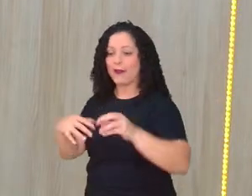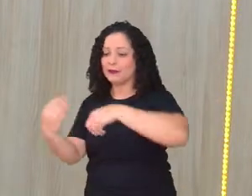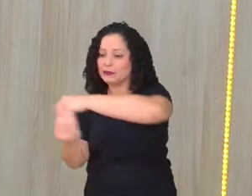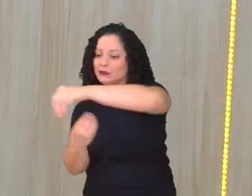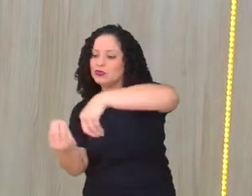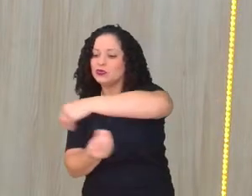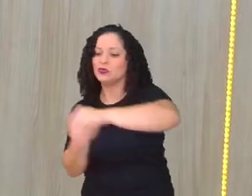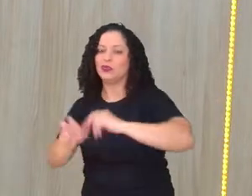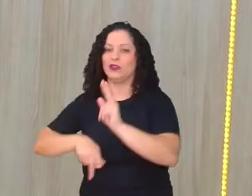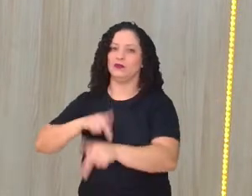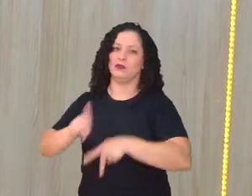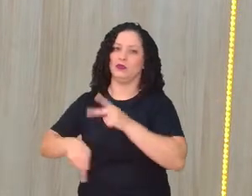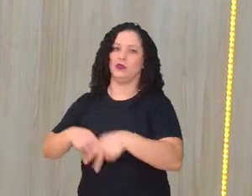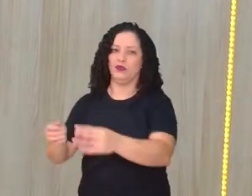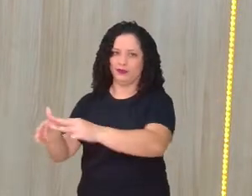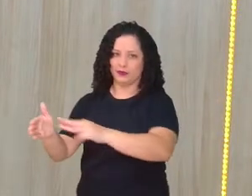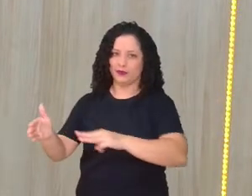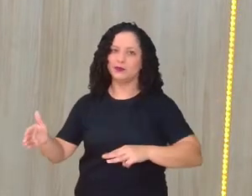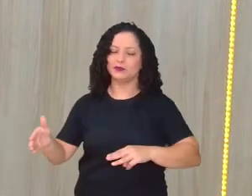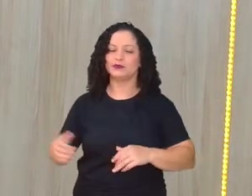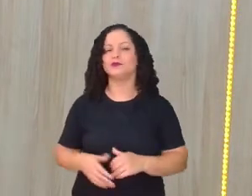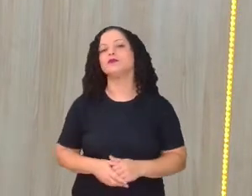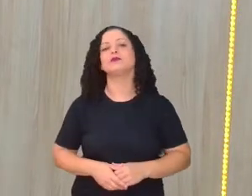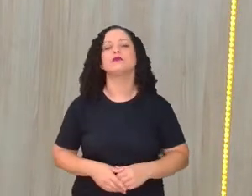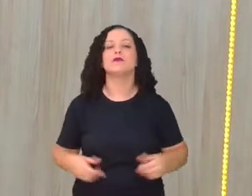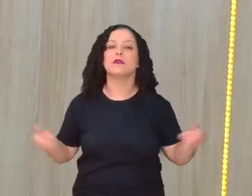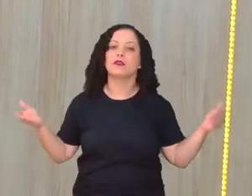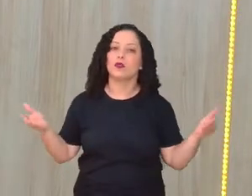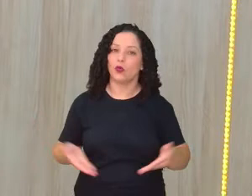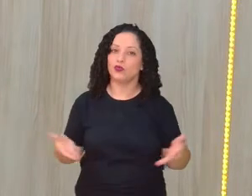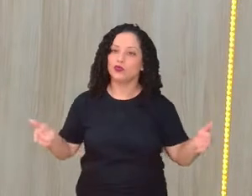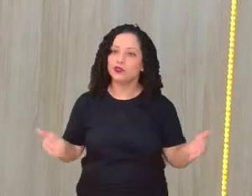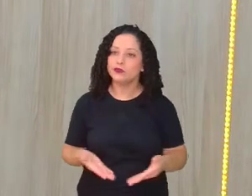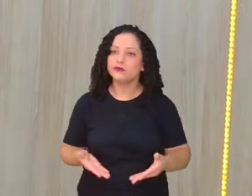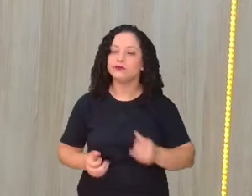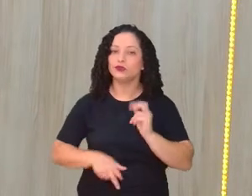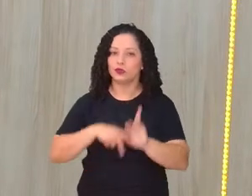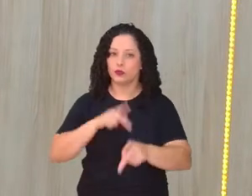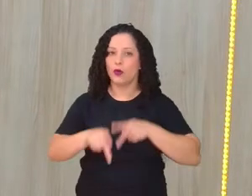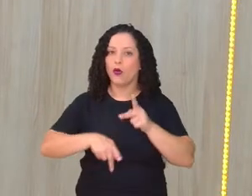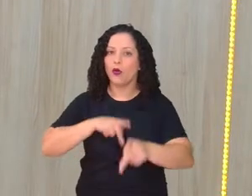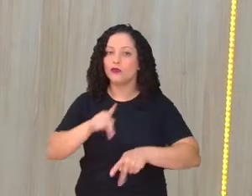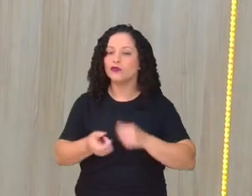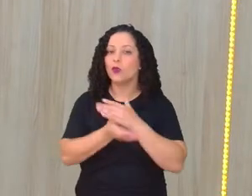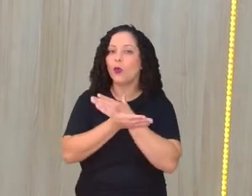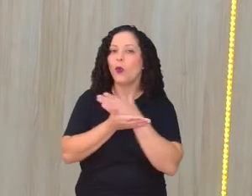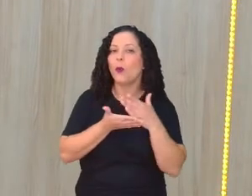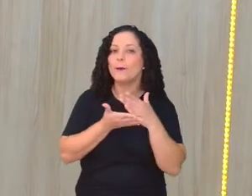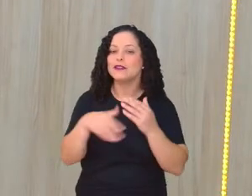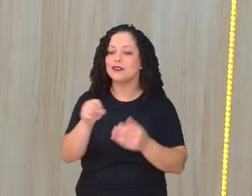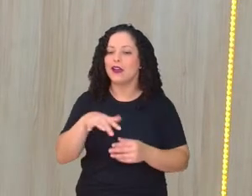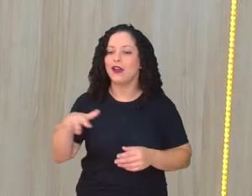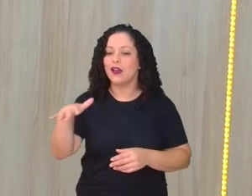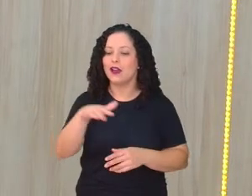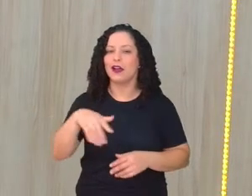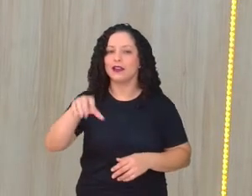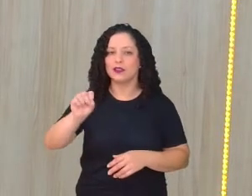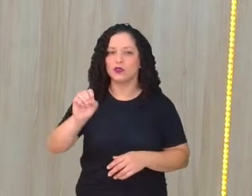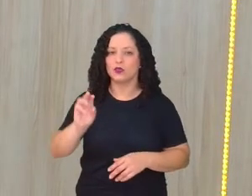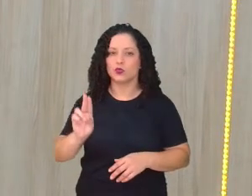aqui hoje, né, os povos, né, que ocuparam esse território, começando com a região da Suméria